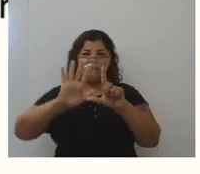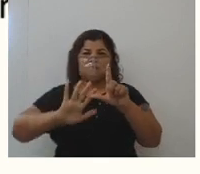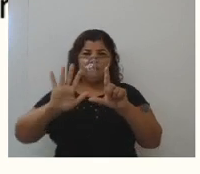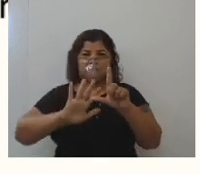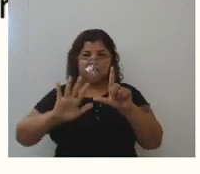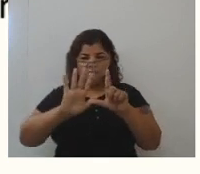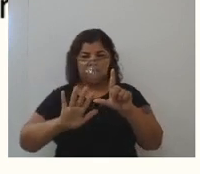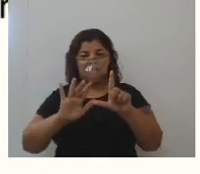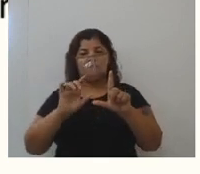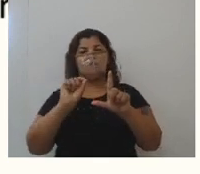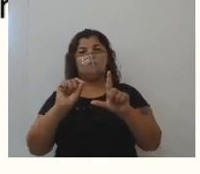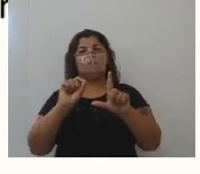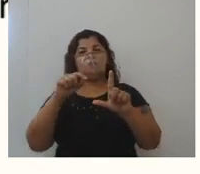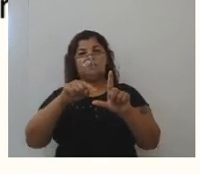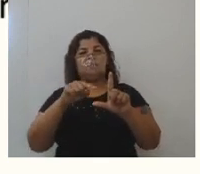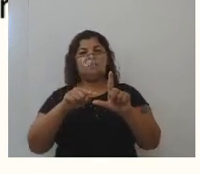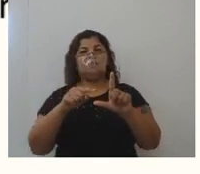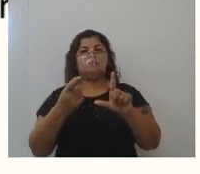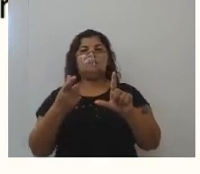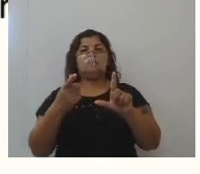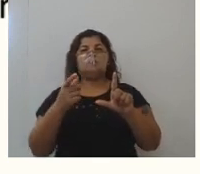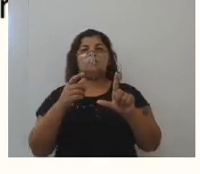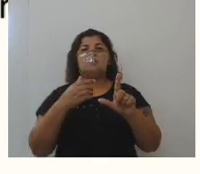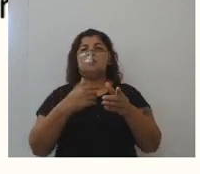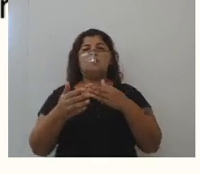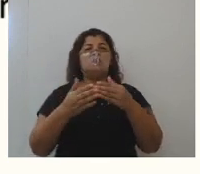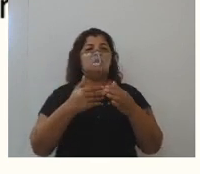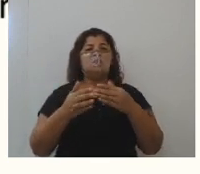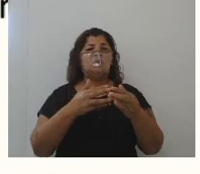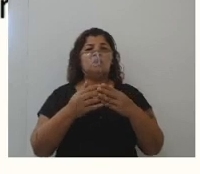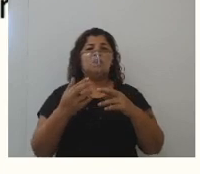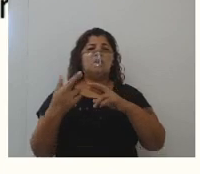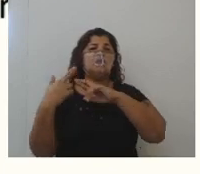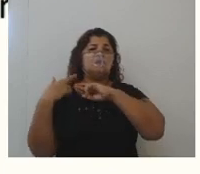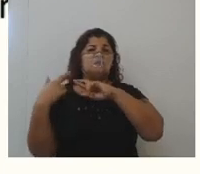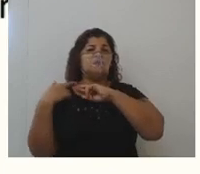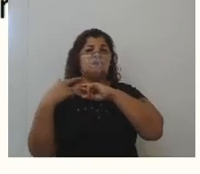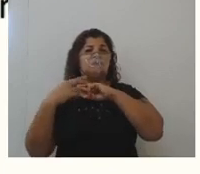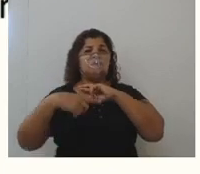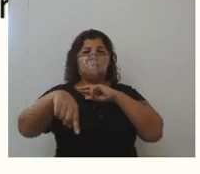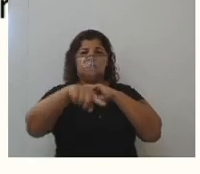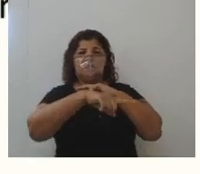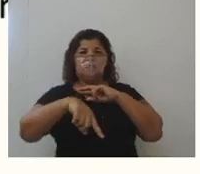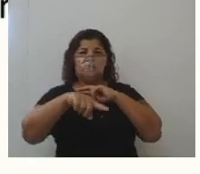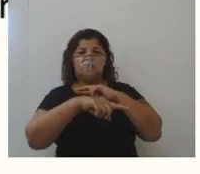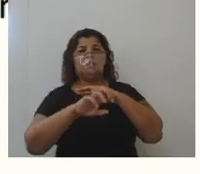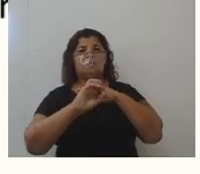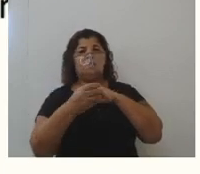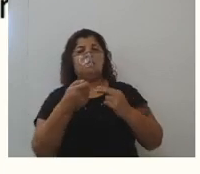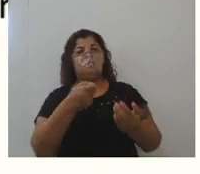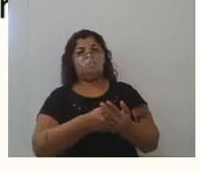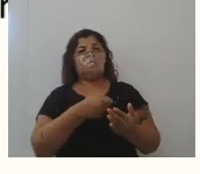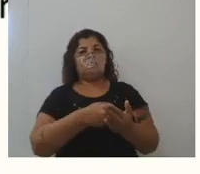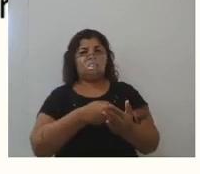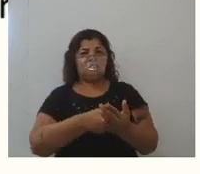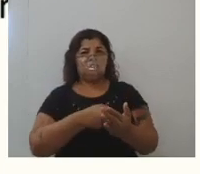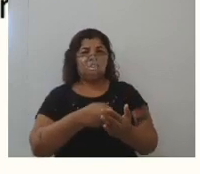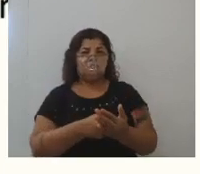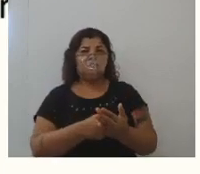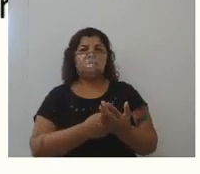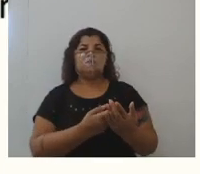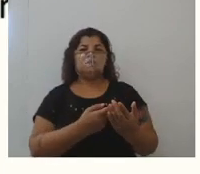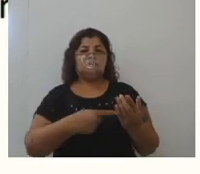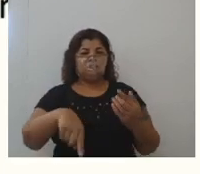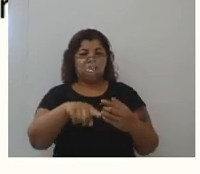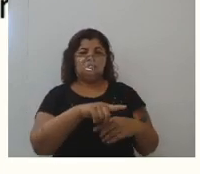principal característica a ausência de qualquer tipo de responsabilidade ou obrigação em